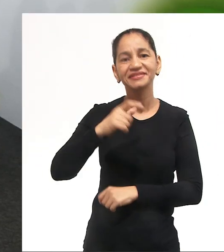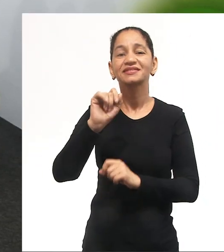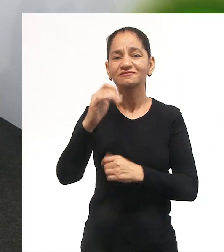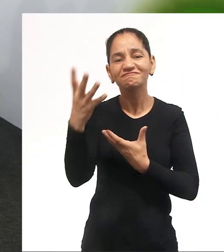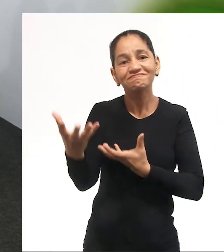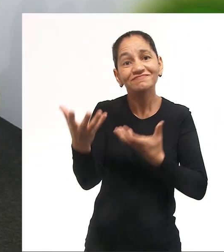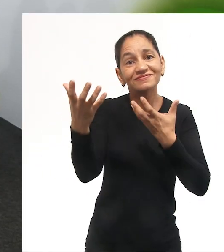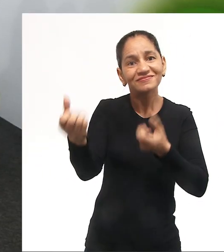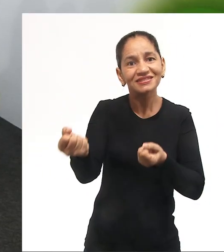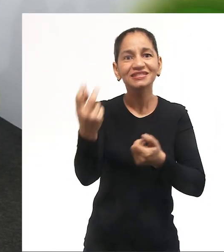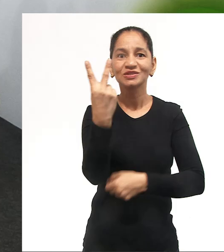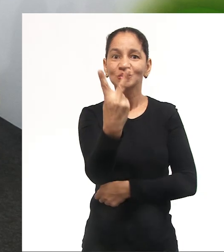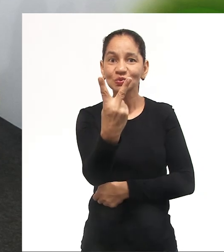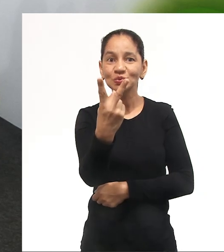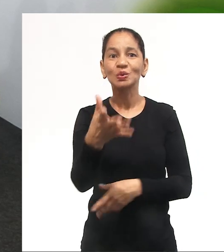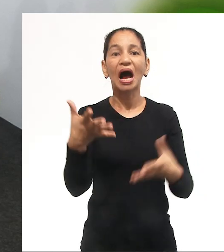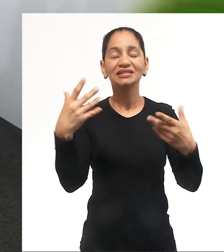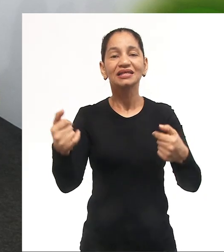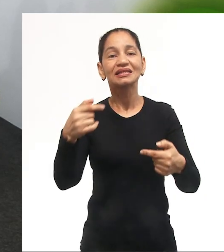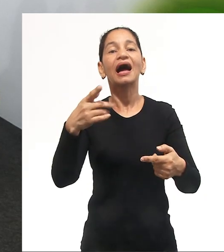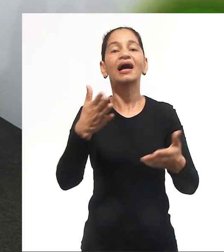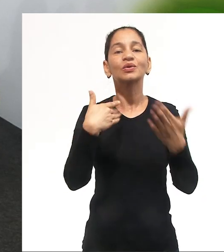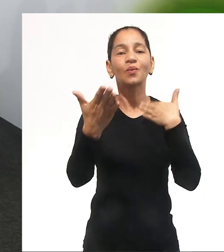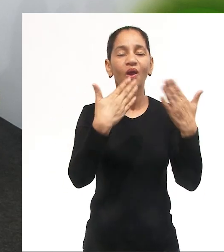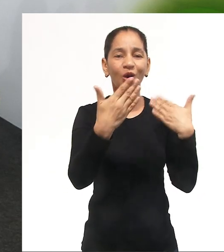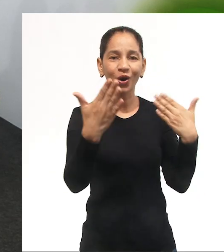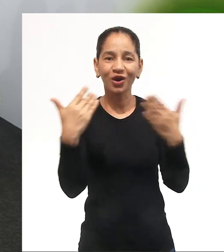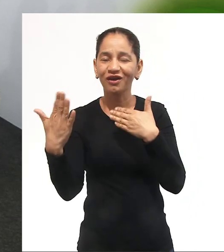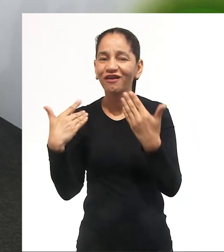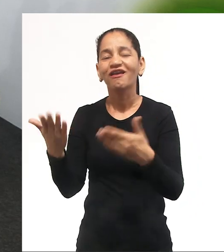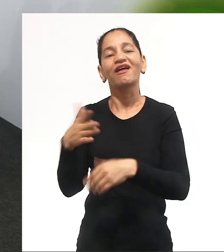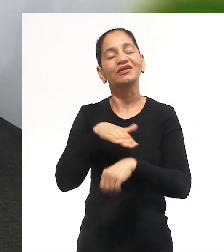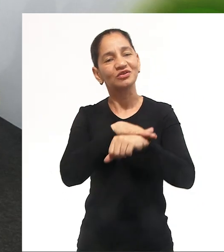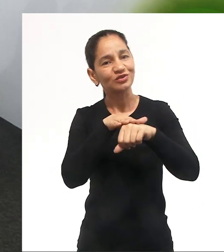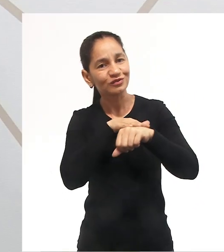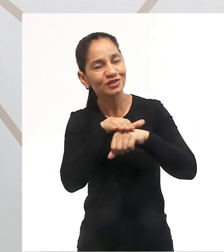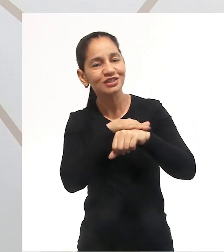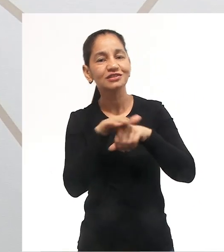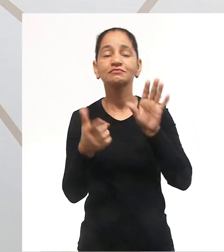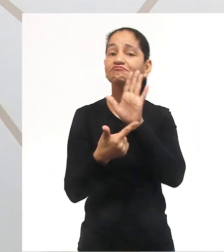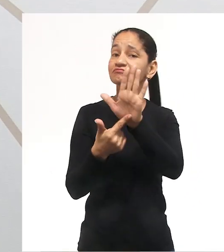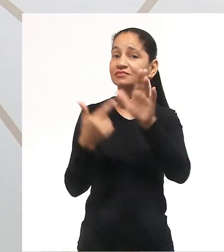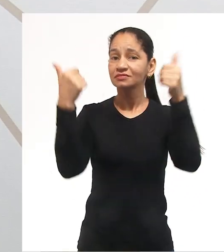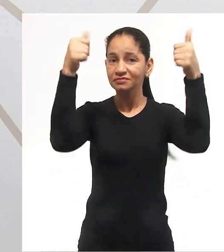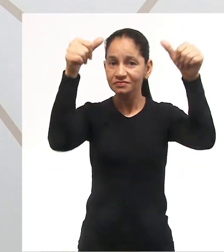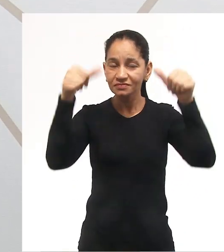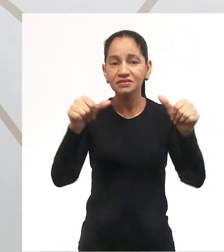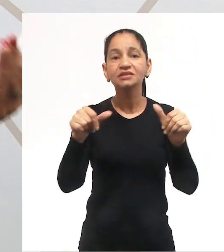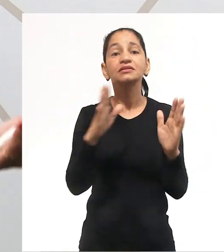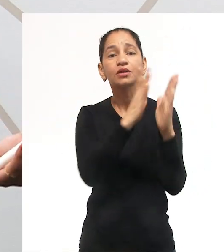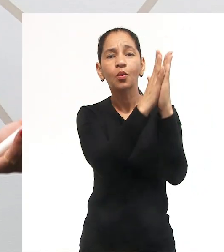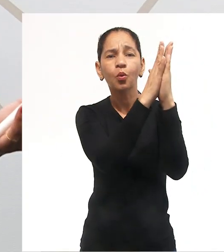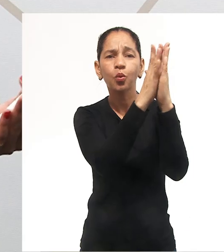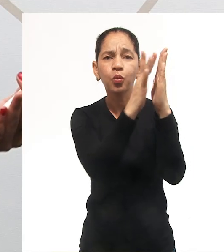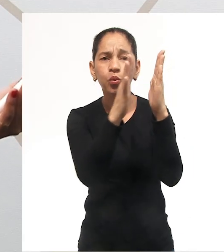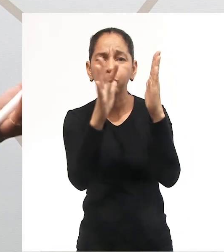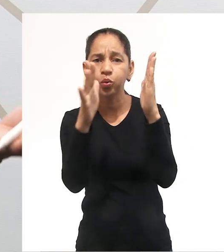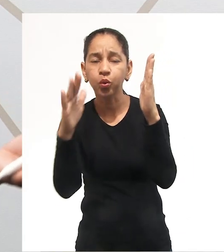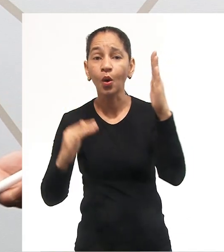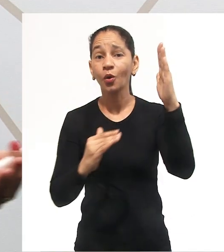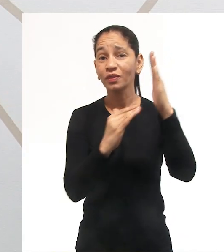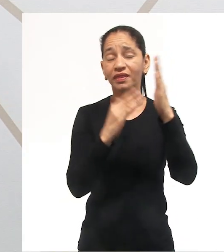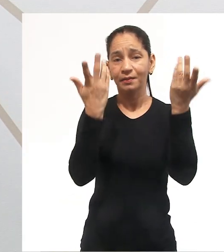vocês terem aceito, de vocês estarem aqui conversando conosco, apresentando essa jornada do herói